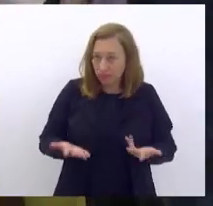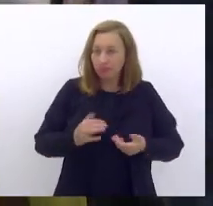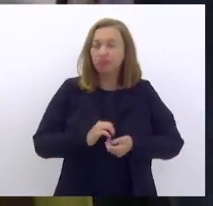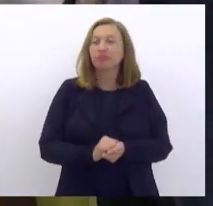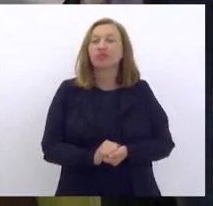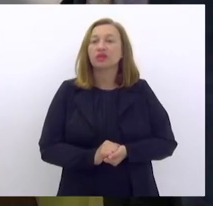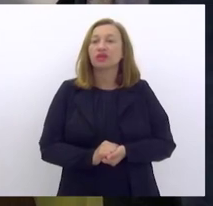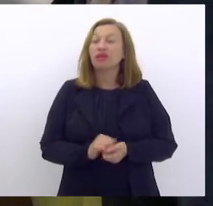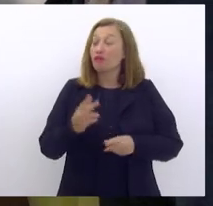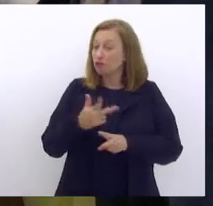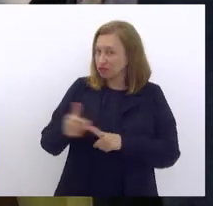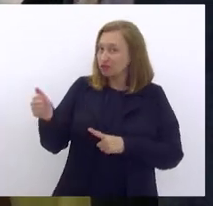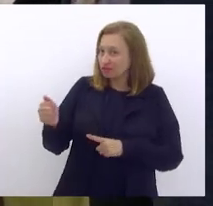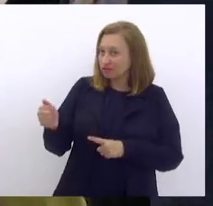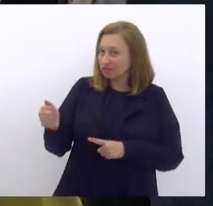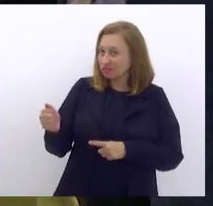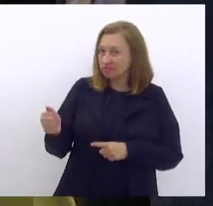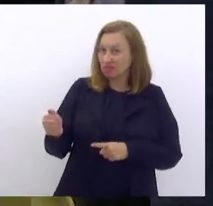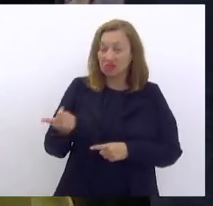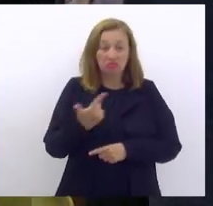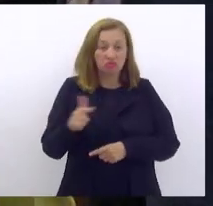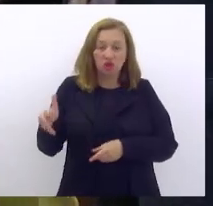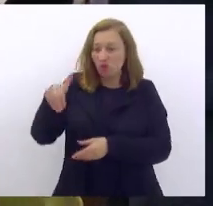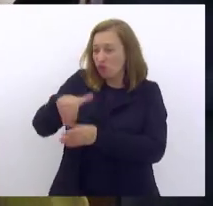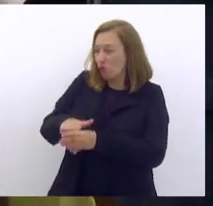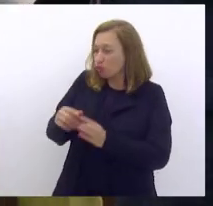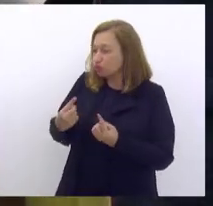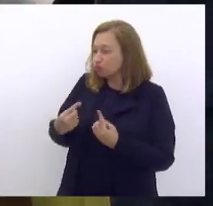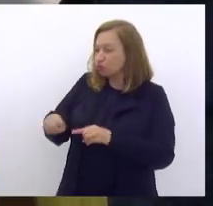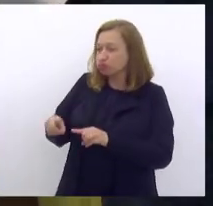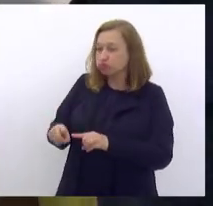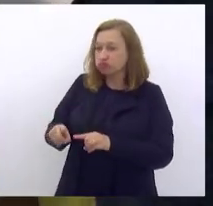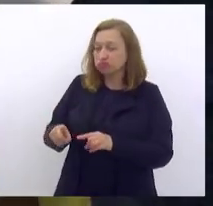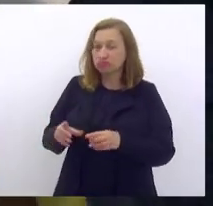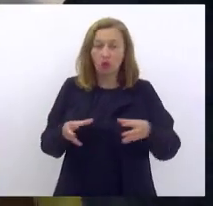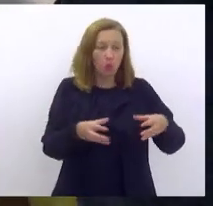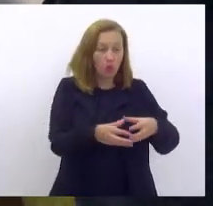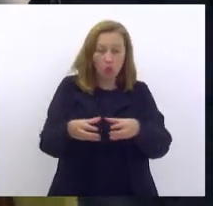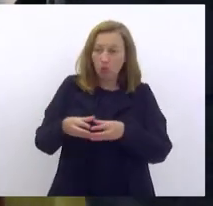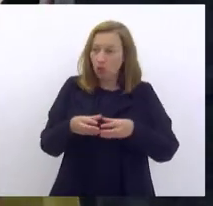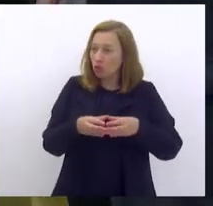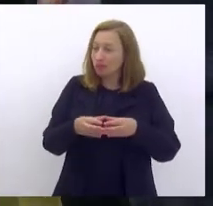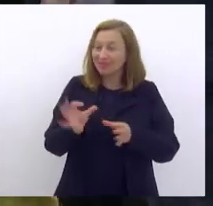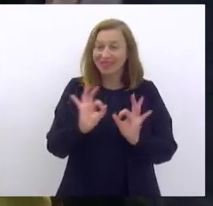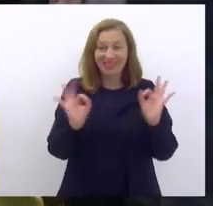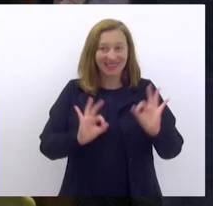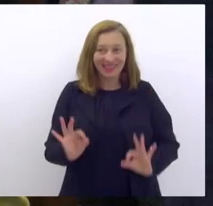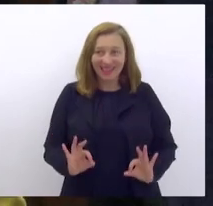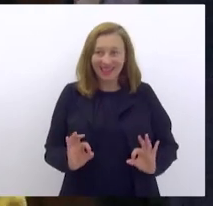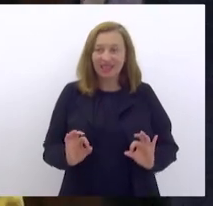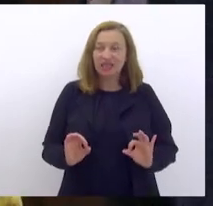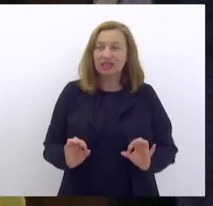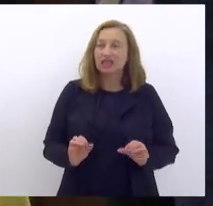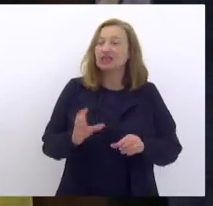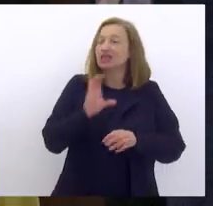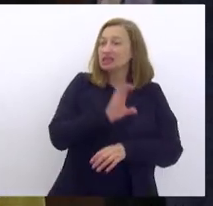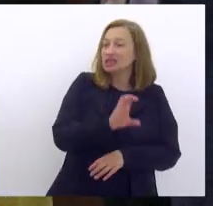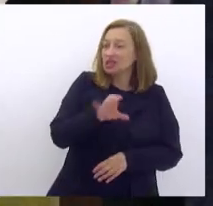aí está a vitória. Não teve voto divergente nas comissões, não teve voto divergente na